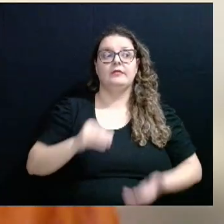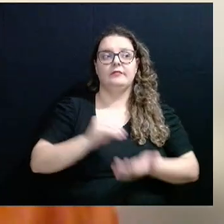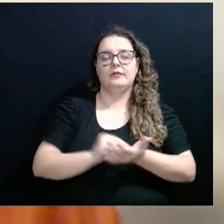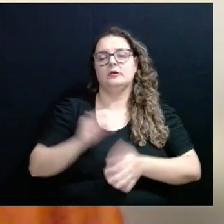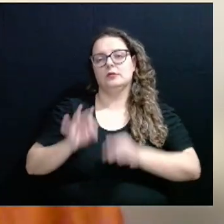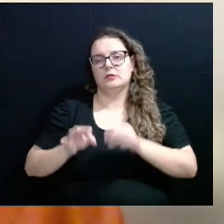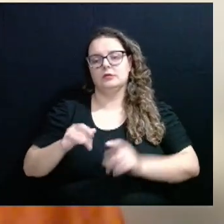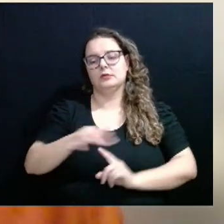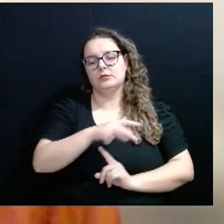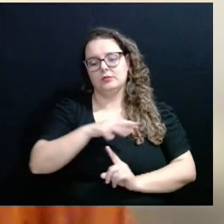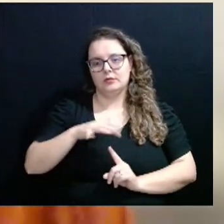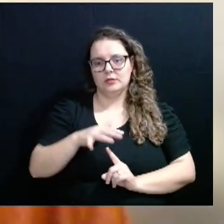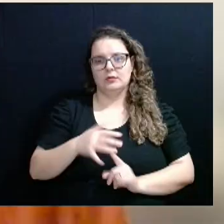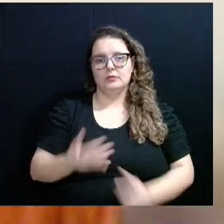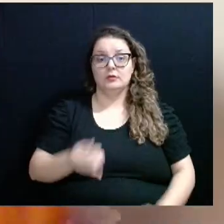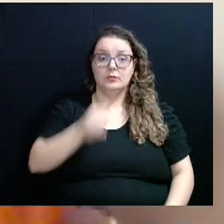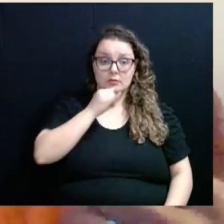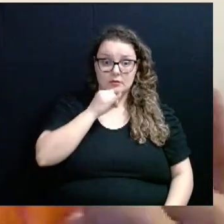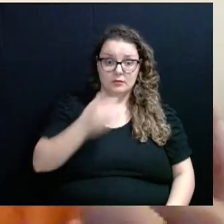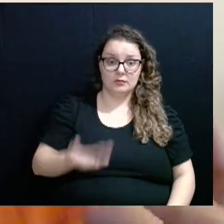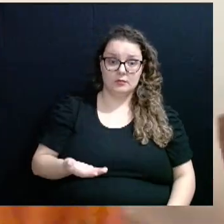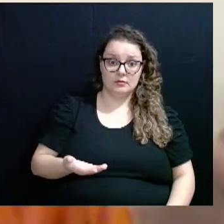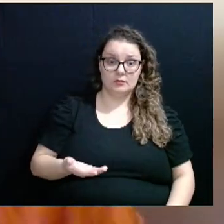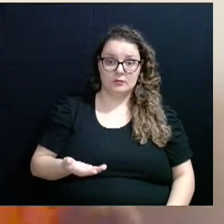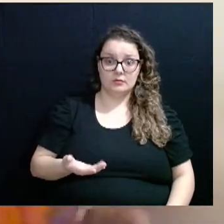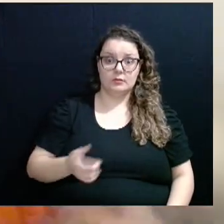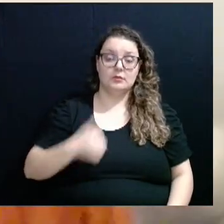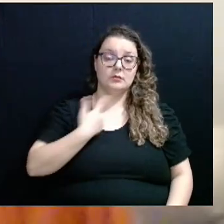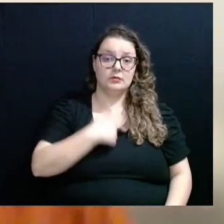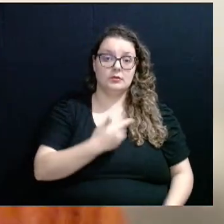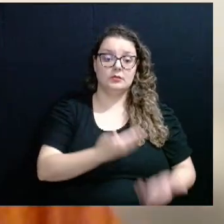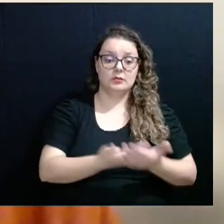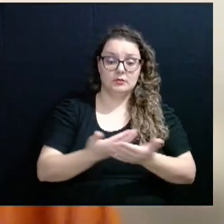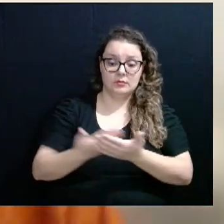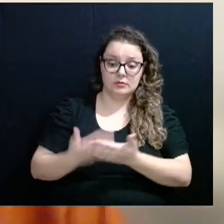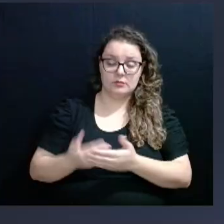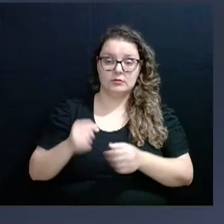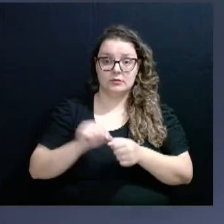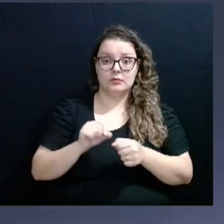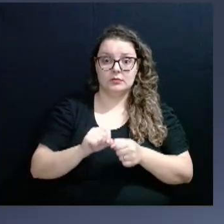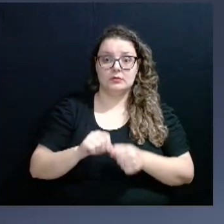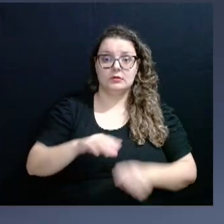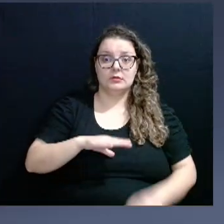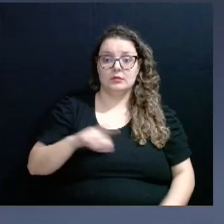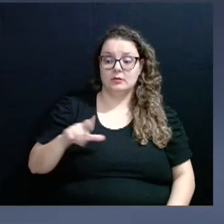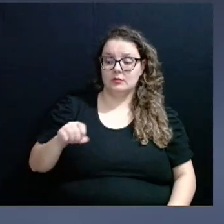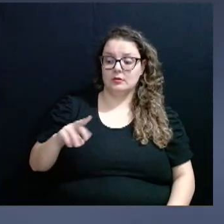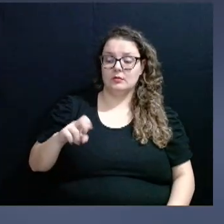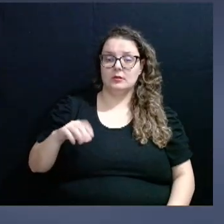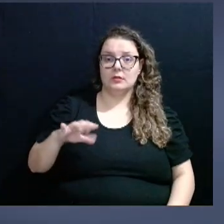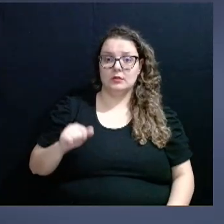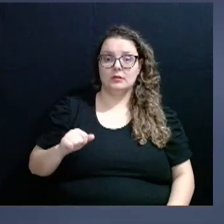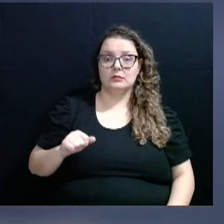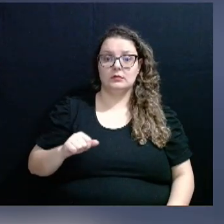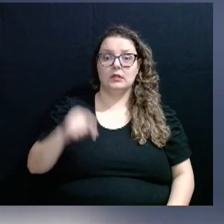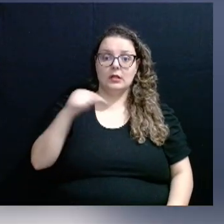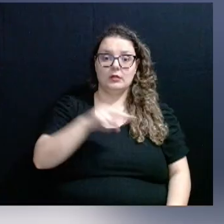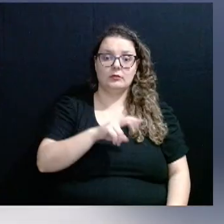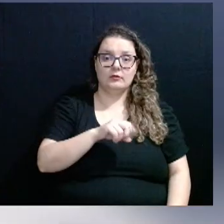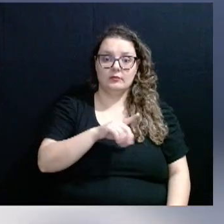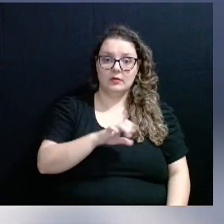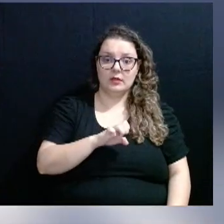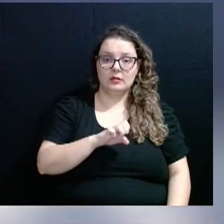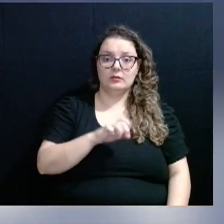Um exemplo disso foi o estudo que nós fizemos na cidade de Lorena, que fica no Vale do Paraíba, onde nós